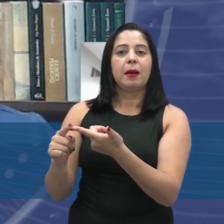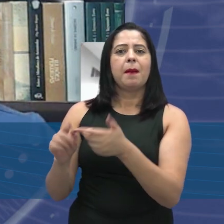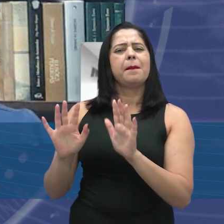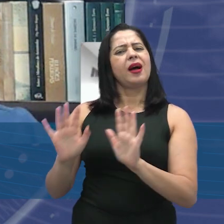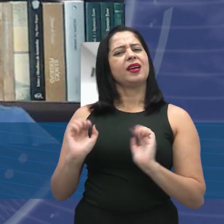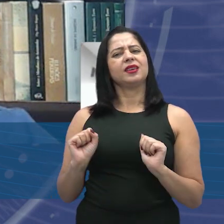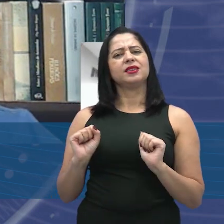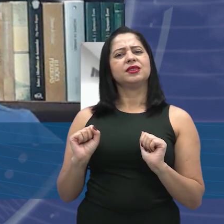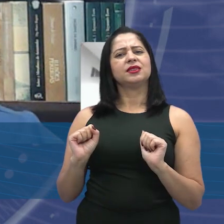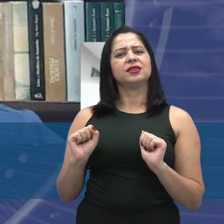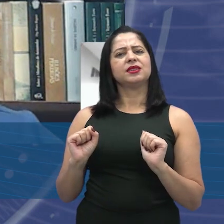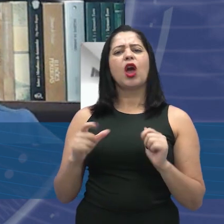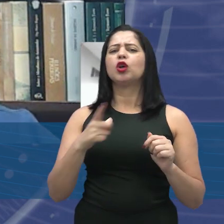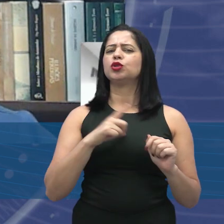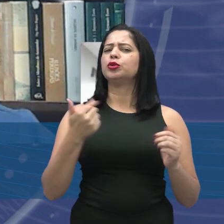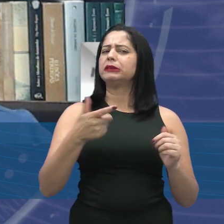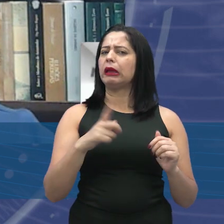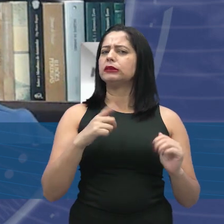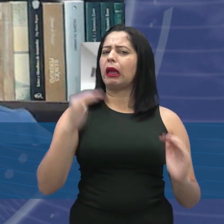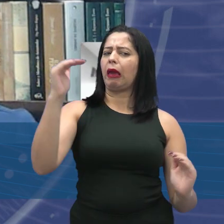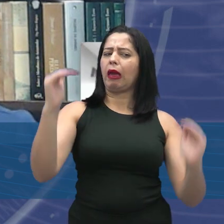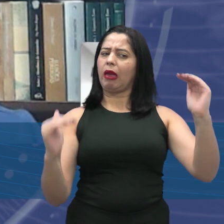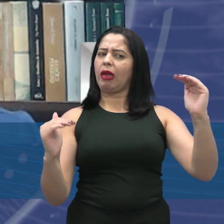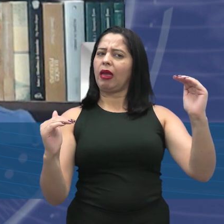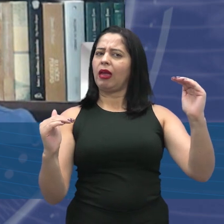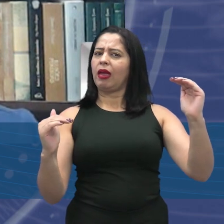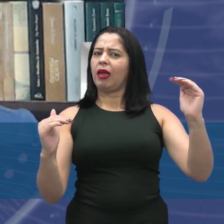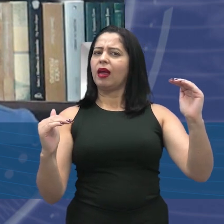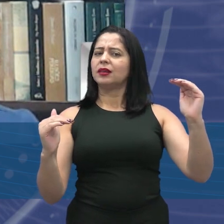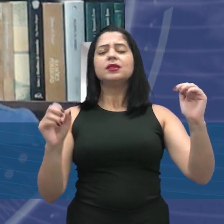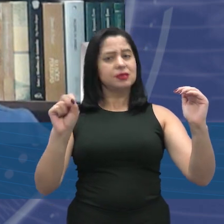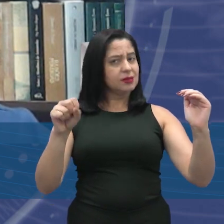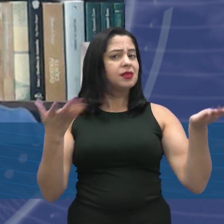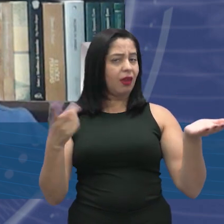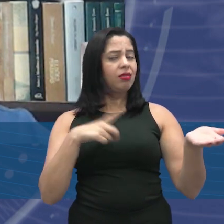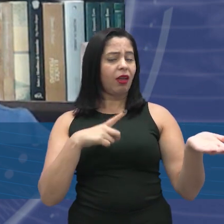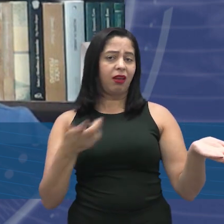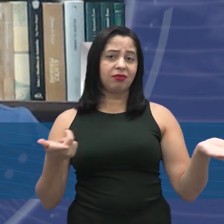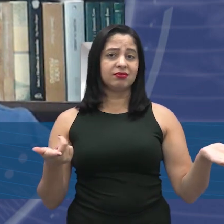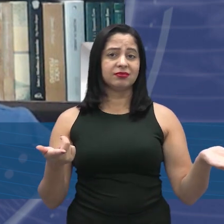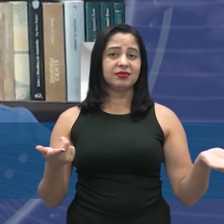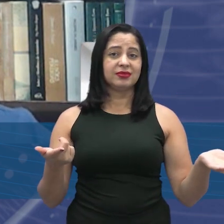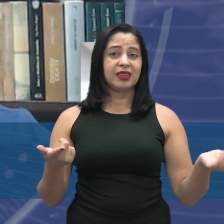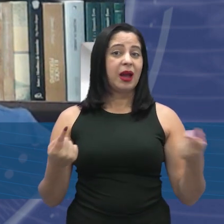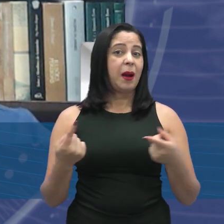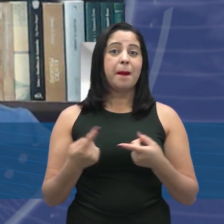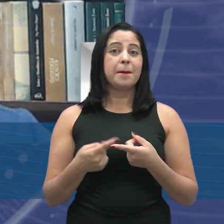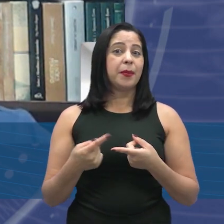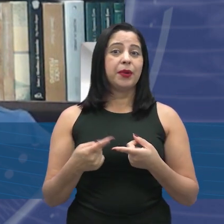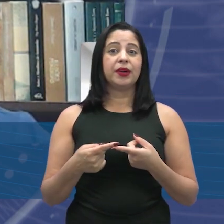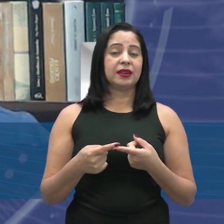Ué, mas espera aí, não tem aí então uma discrepância de compreensão de mundo? Tem. Essa discrepância está exatamente